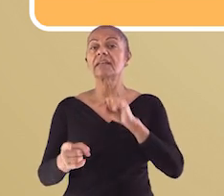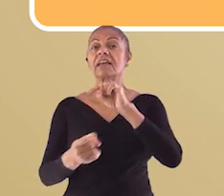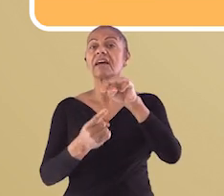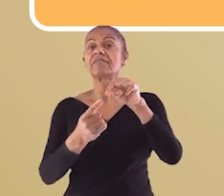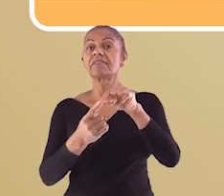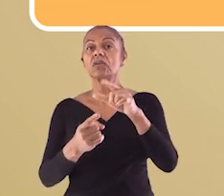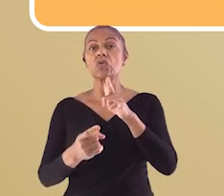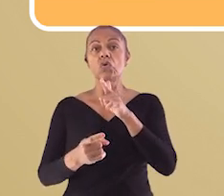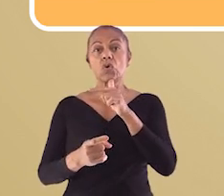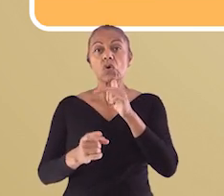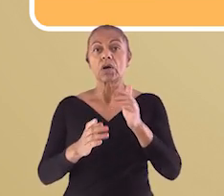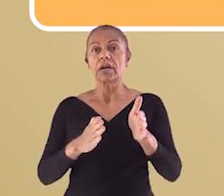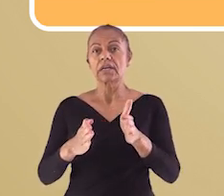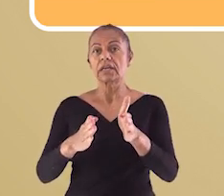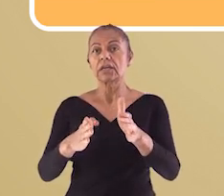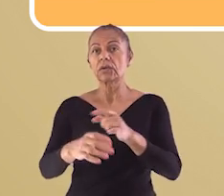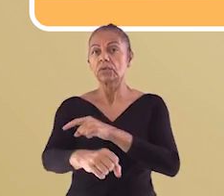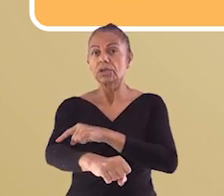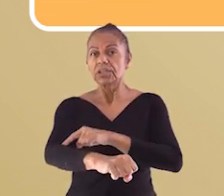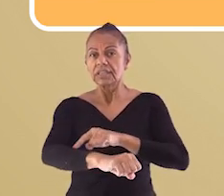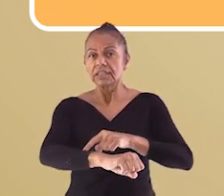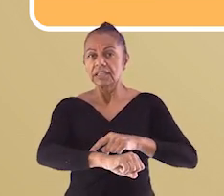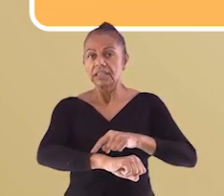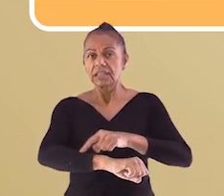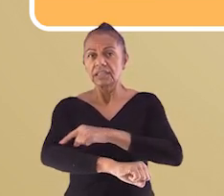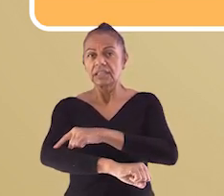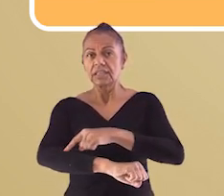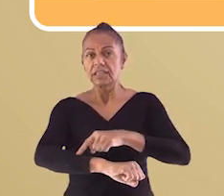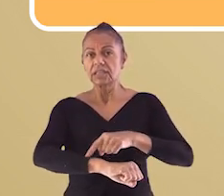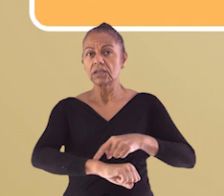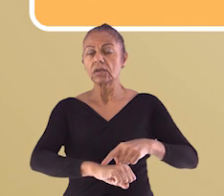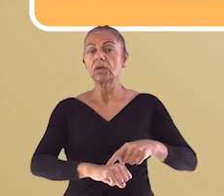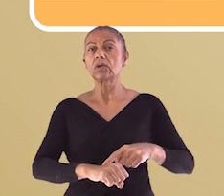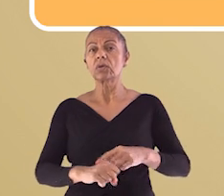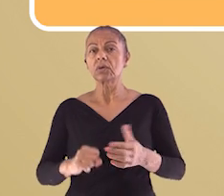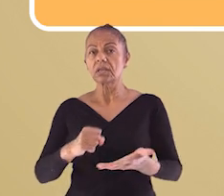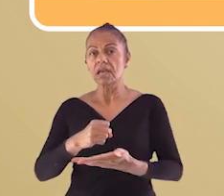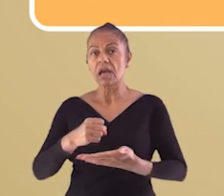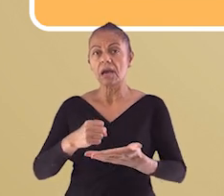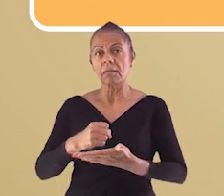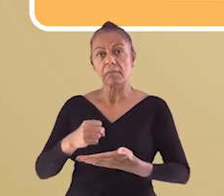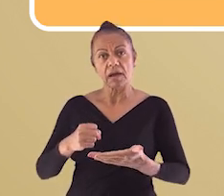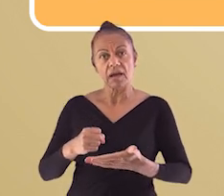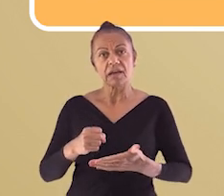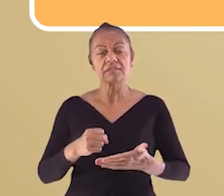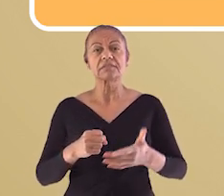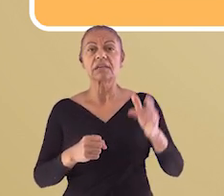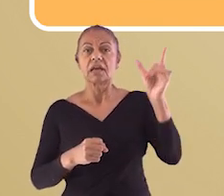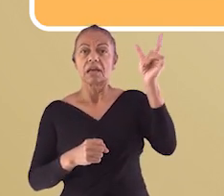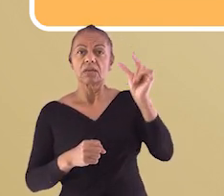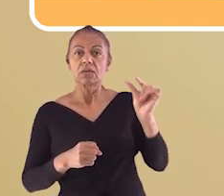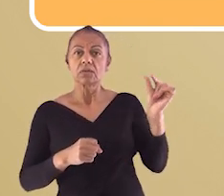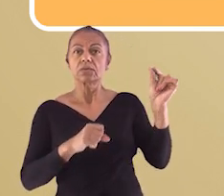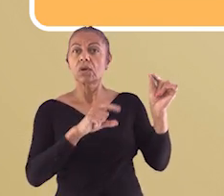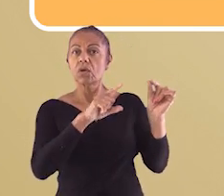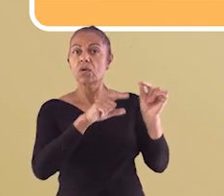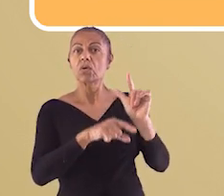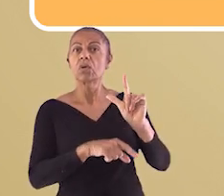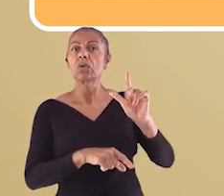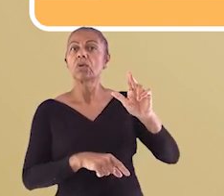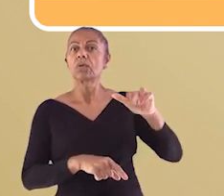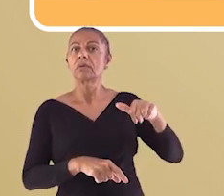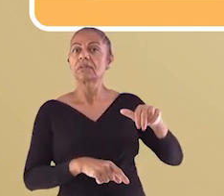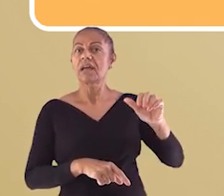dos meses ser baseado no calendário lunar, os egípcios foram os primeiros a usar o calendário solar,